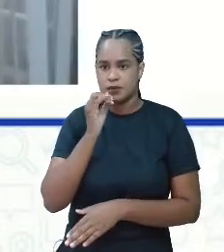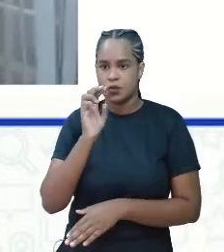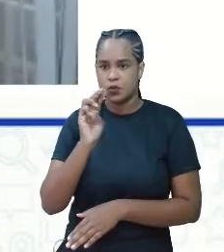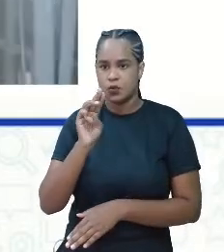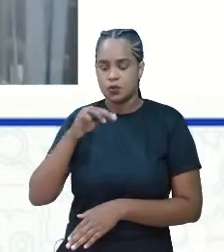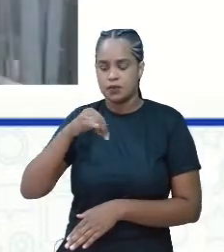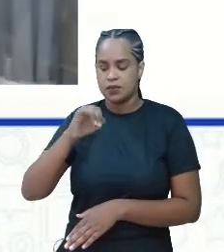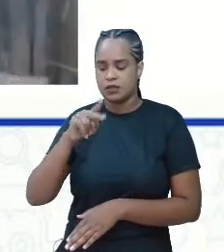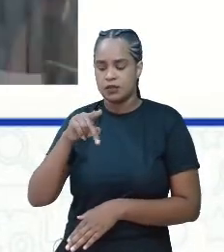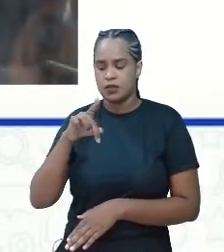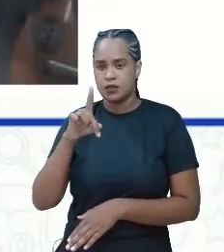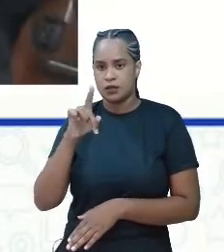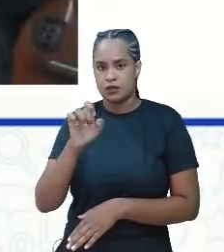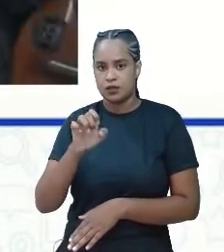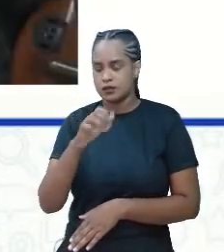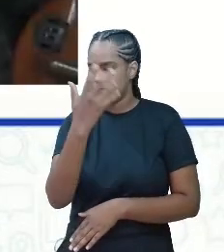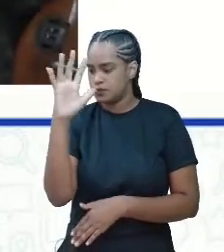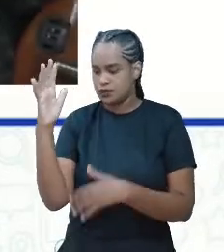E isso